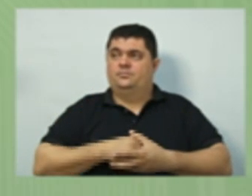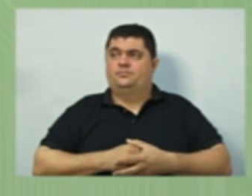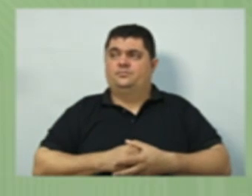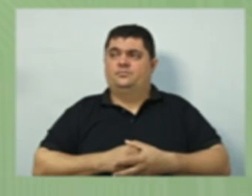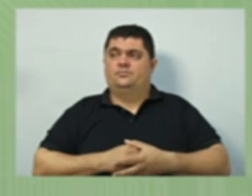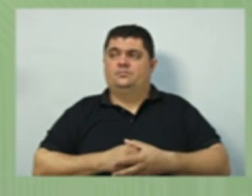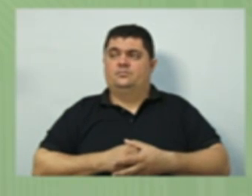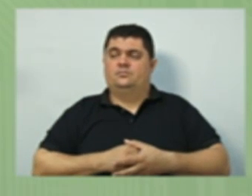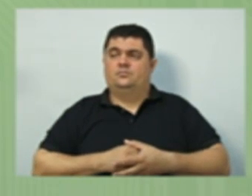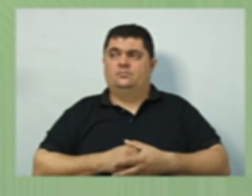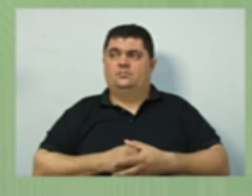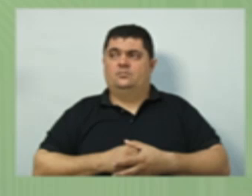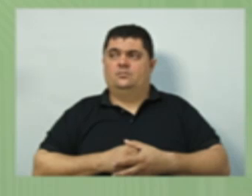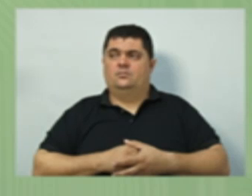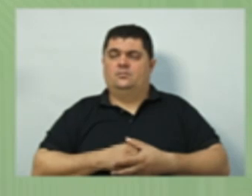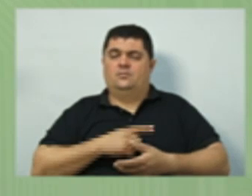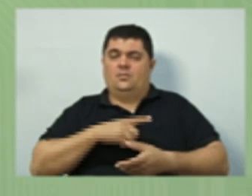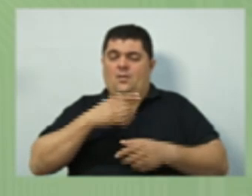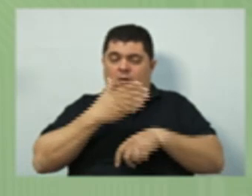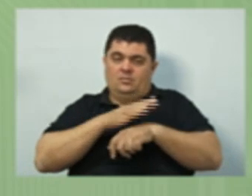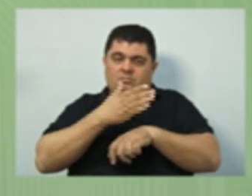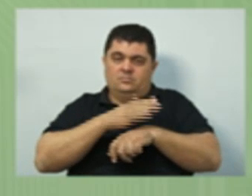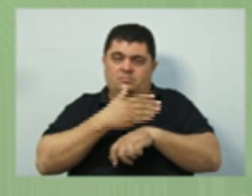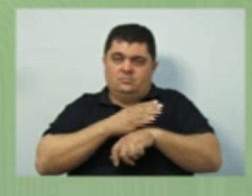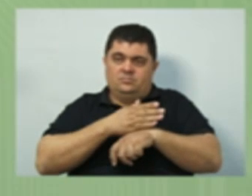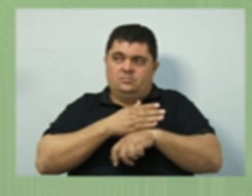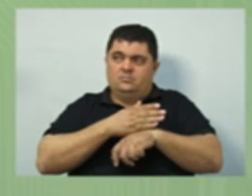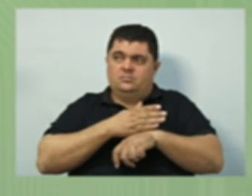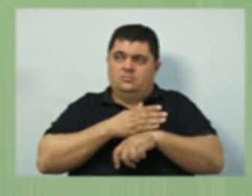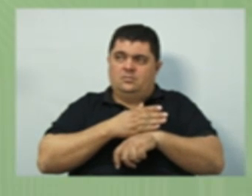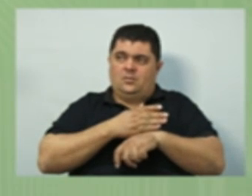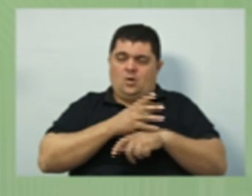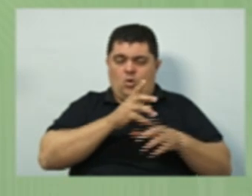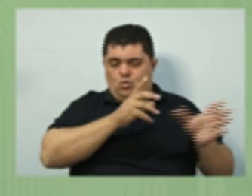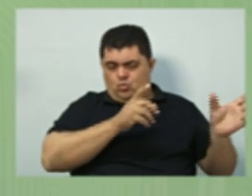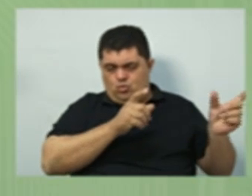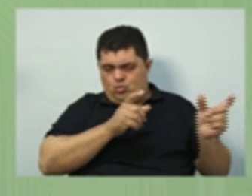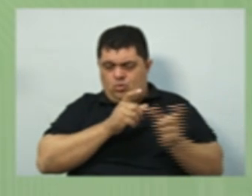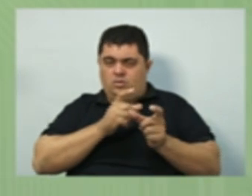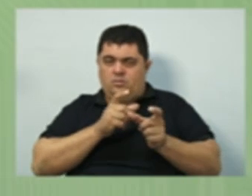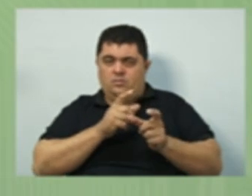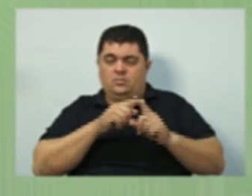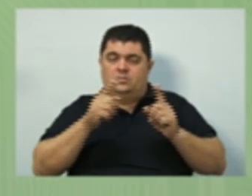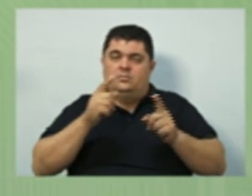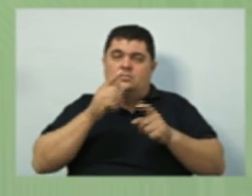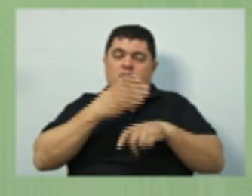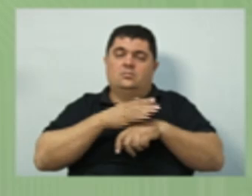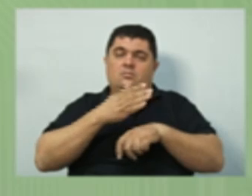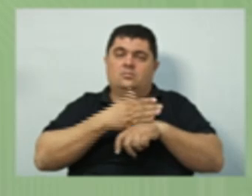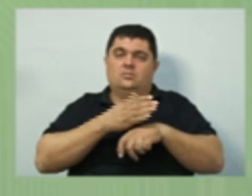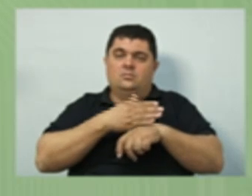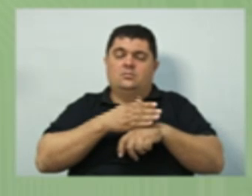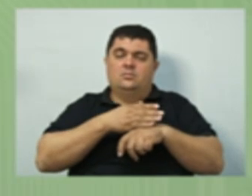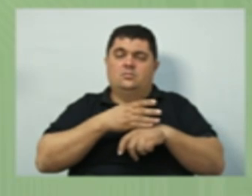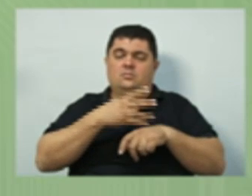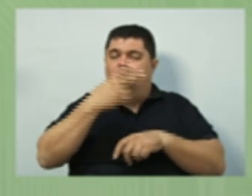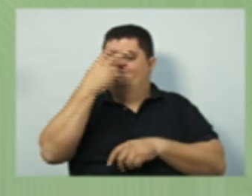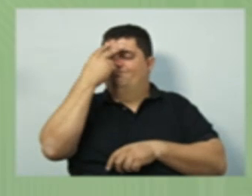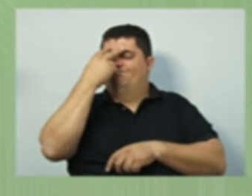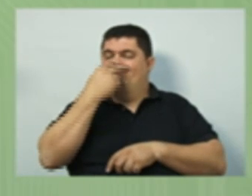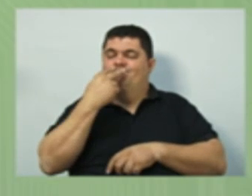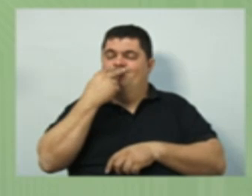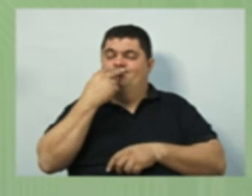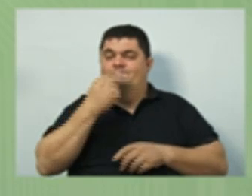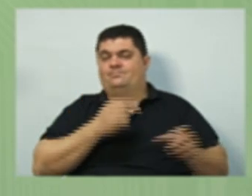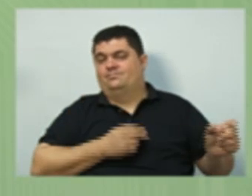animação, a prática deveria ter corrido bem para cá, né? Mas a prática foi cega e foi